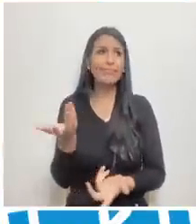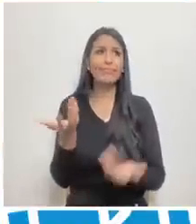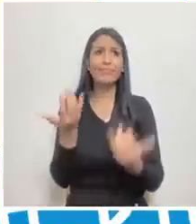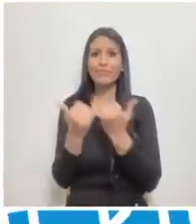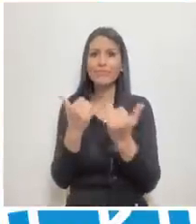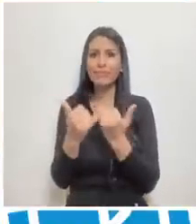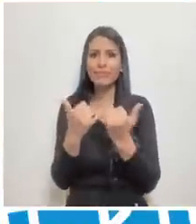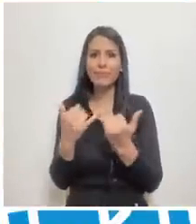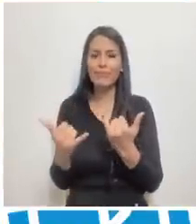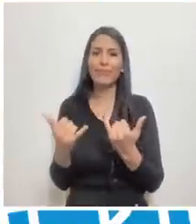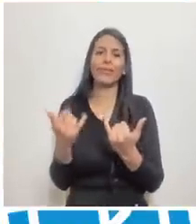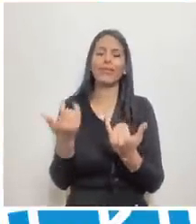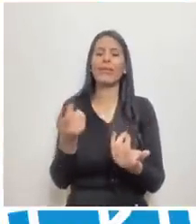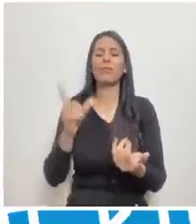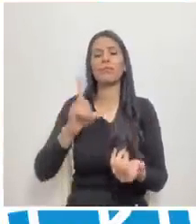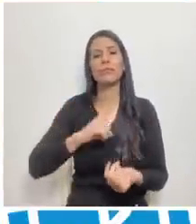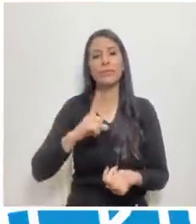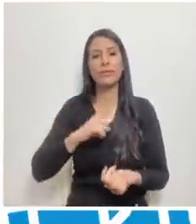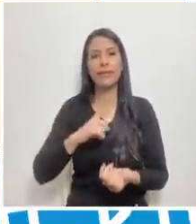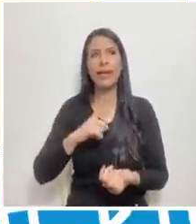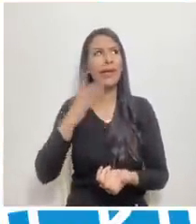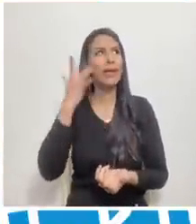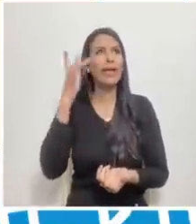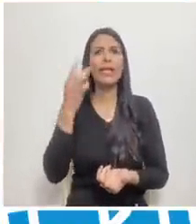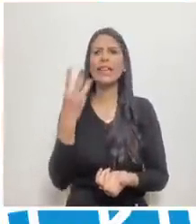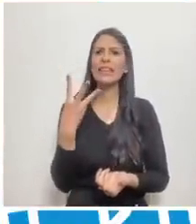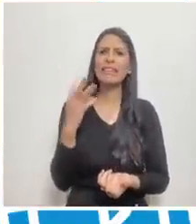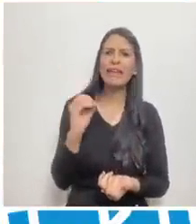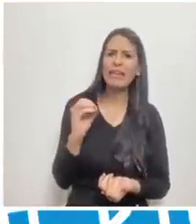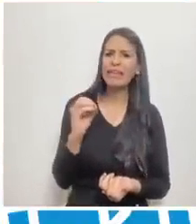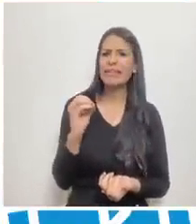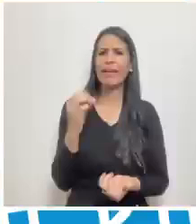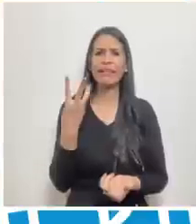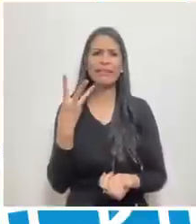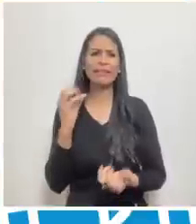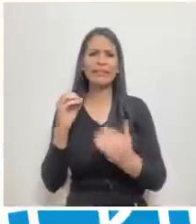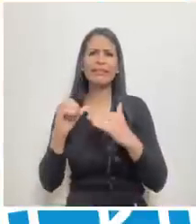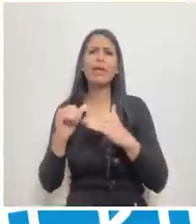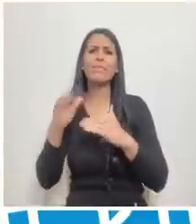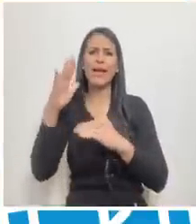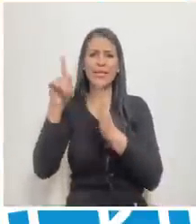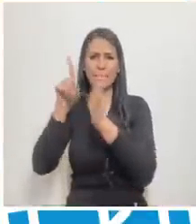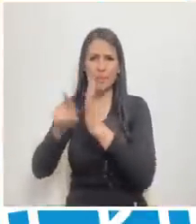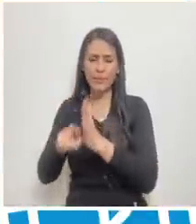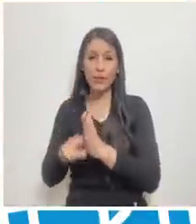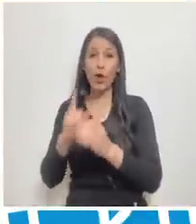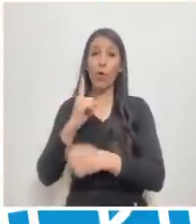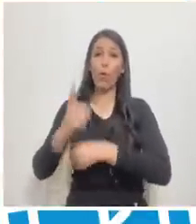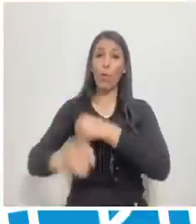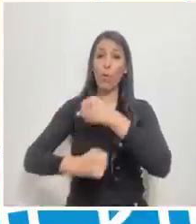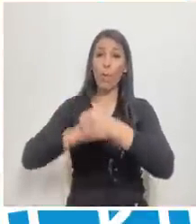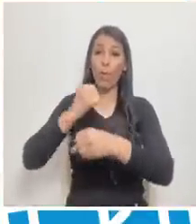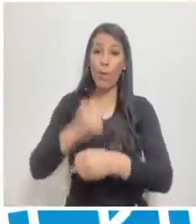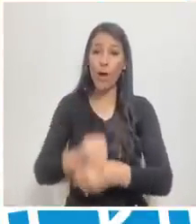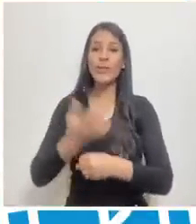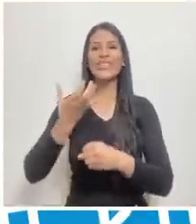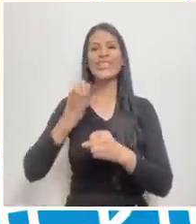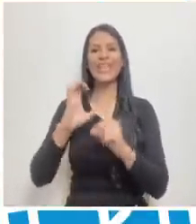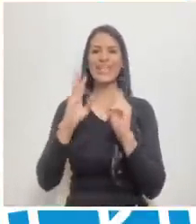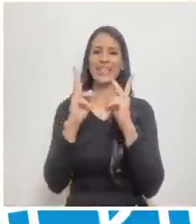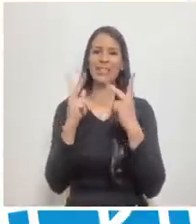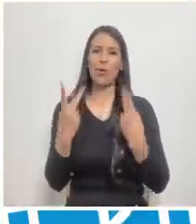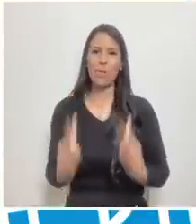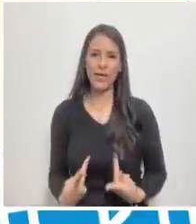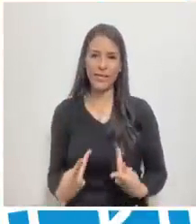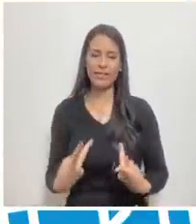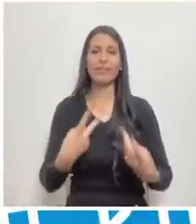as questões, sei lá, 30 e poucas questões, num ano de ciências da natureza e no outro ano de ciências humanas. Eu